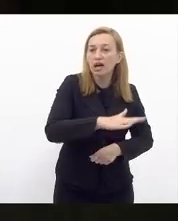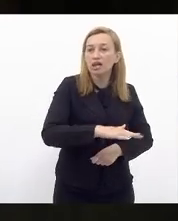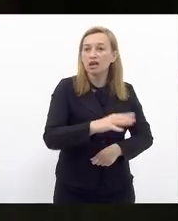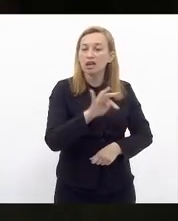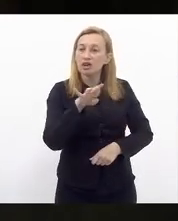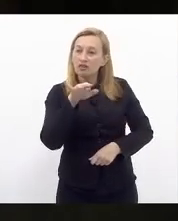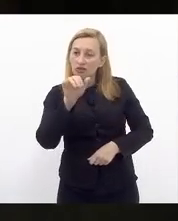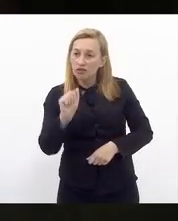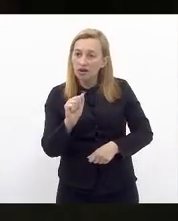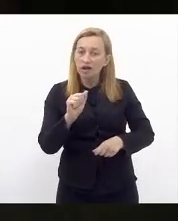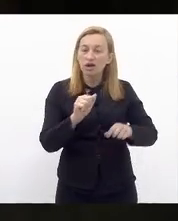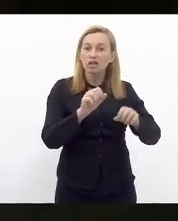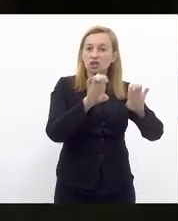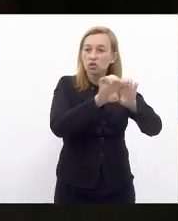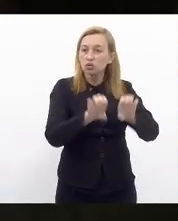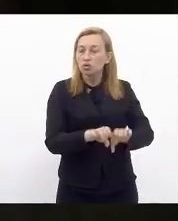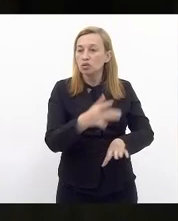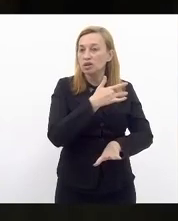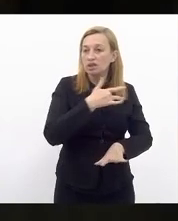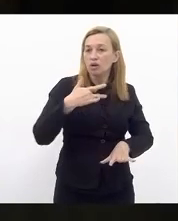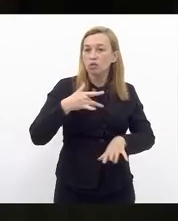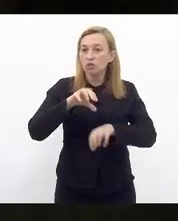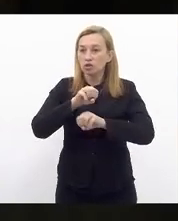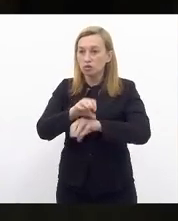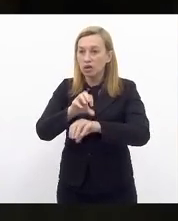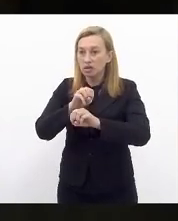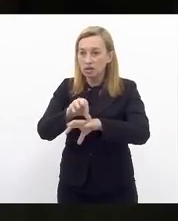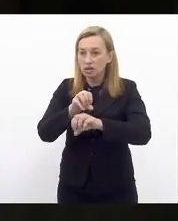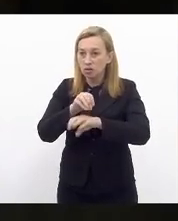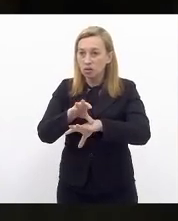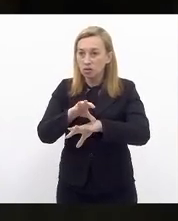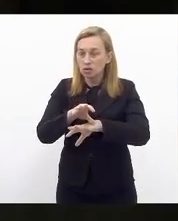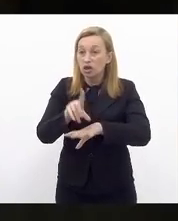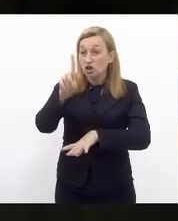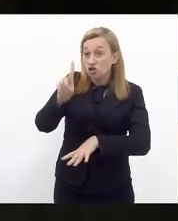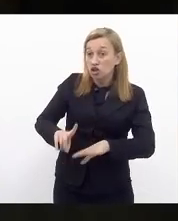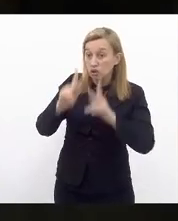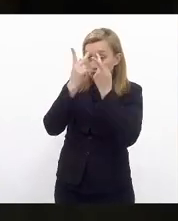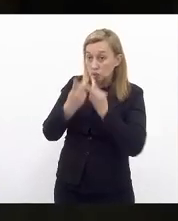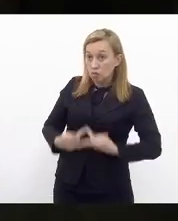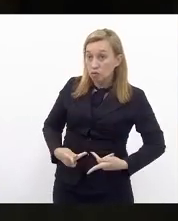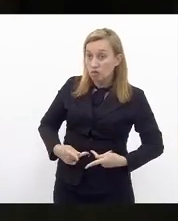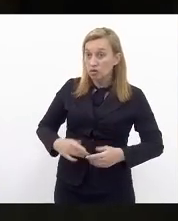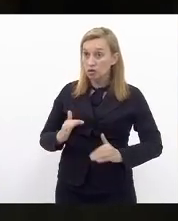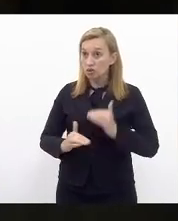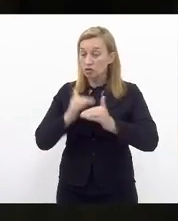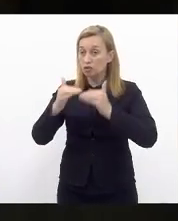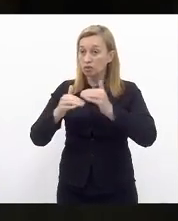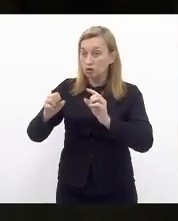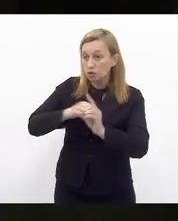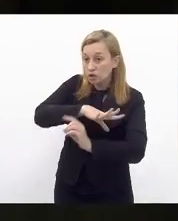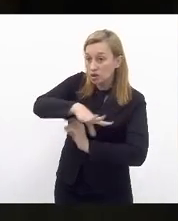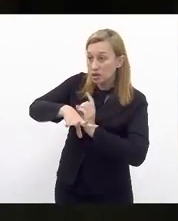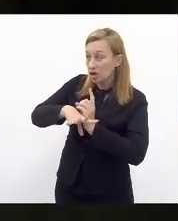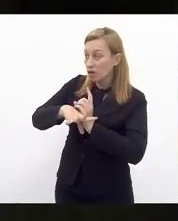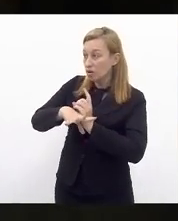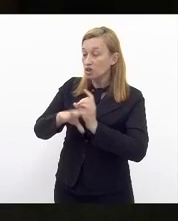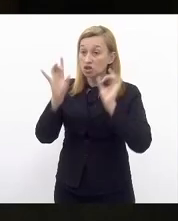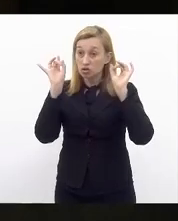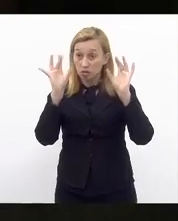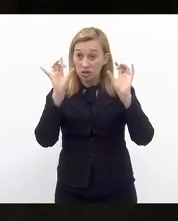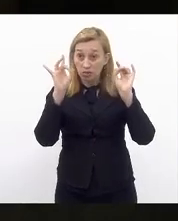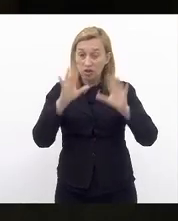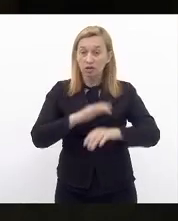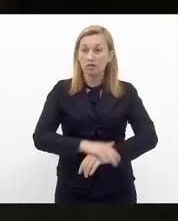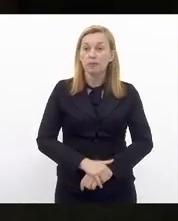infraestrutura saúde educação direitos humanos e desenvolvimento social especialmente